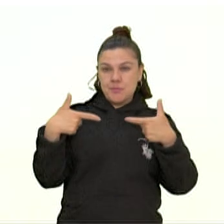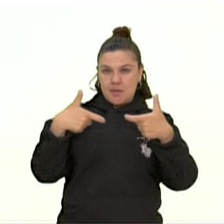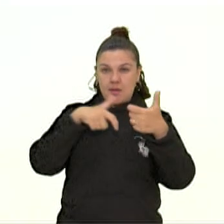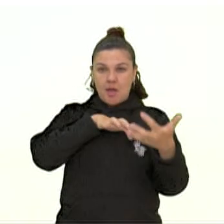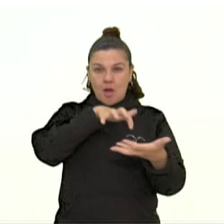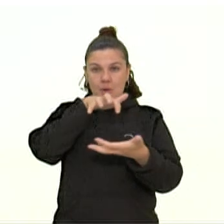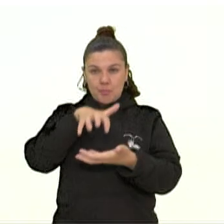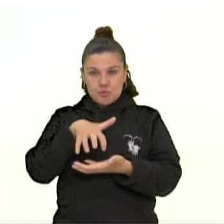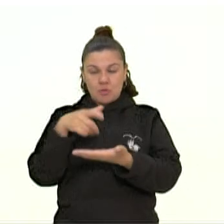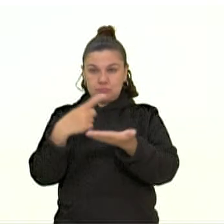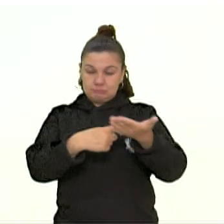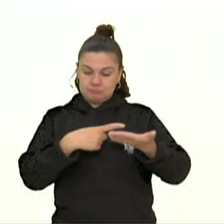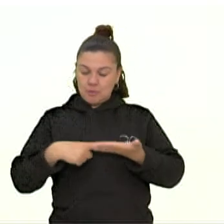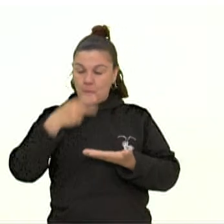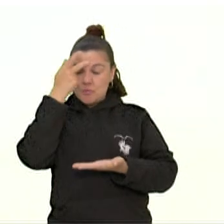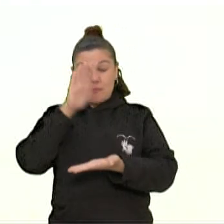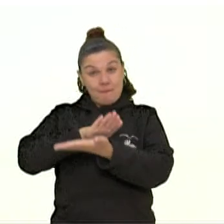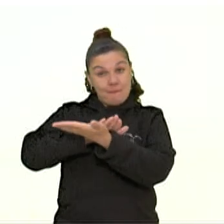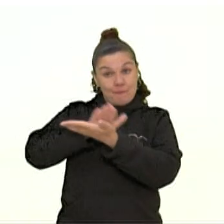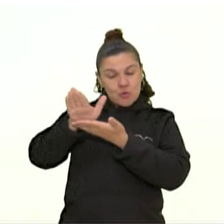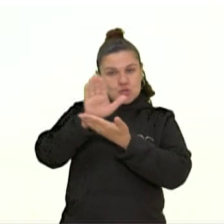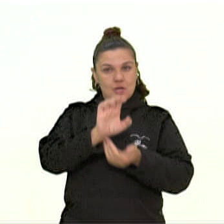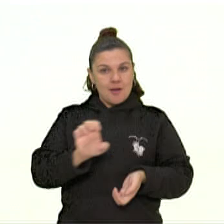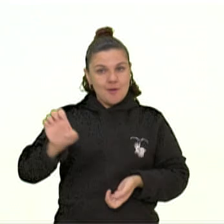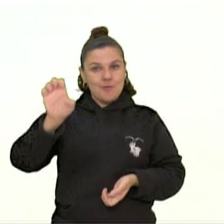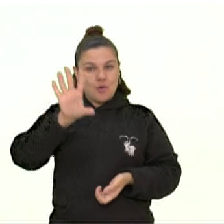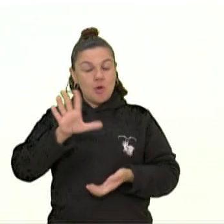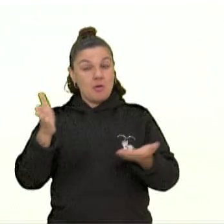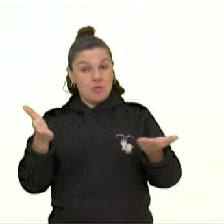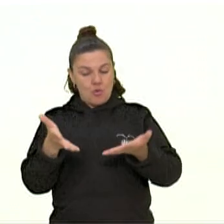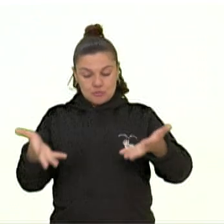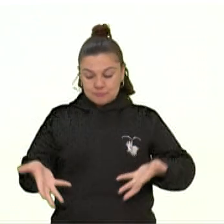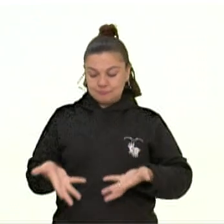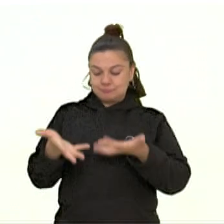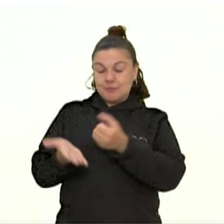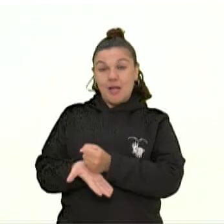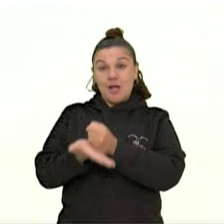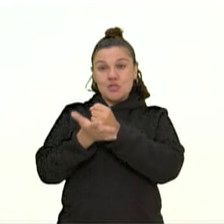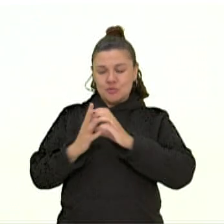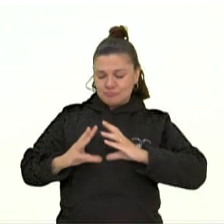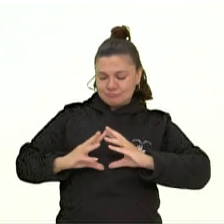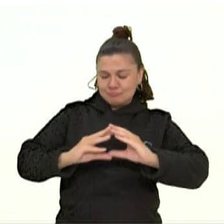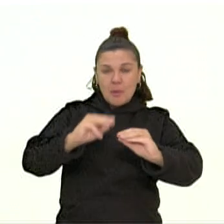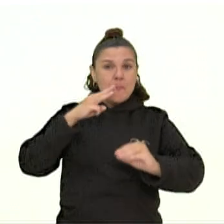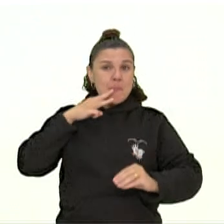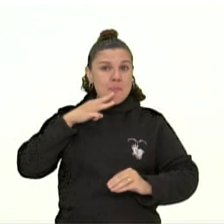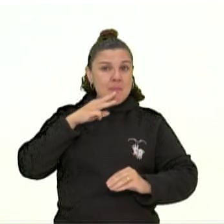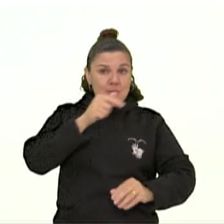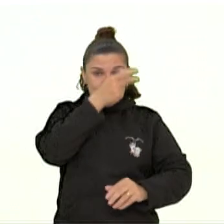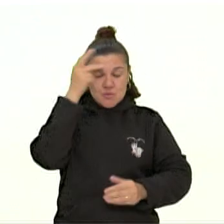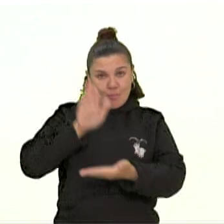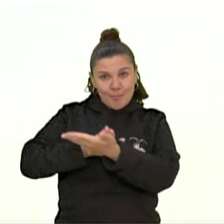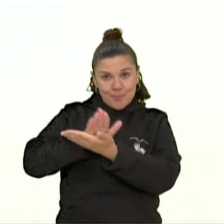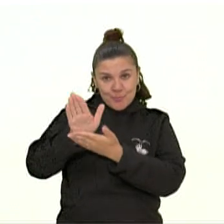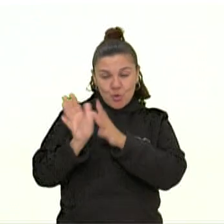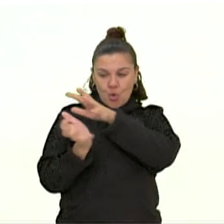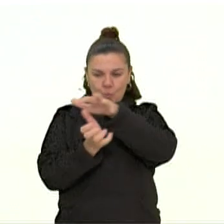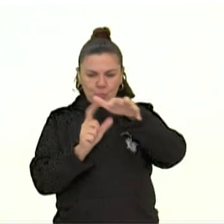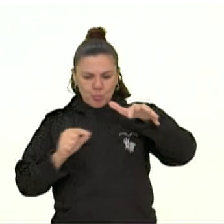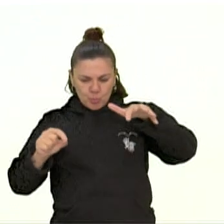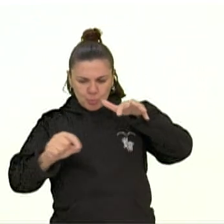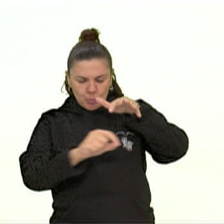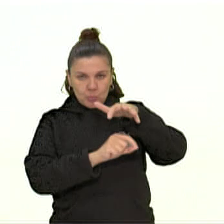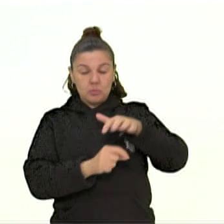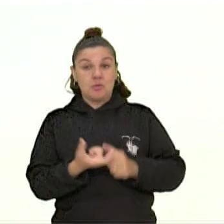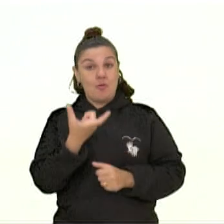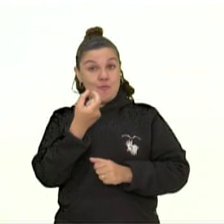atendendo refugiados europeus, e hoje presta assistência a refugiados, a milhões de refugiados no mundo todo. Com quase 20